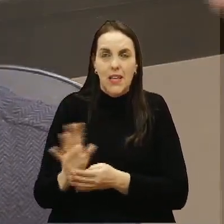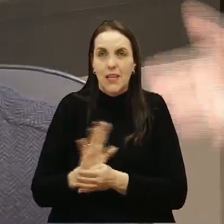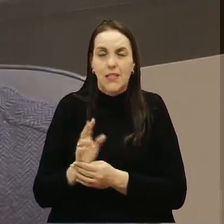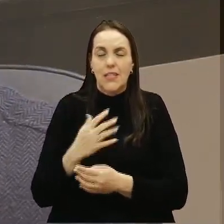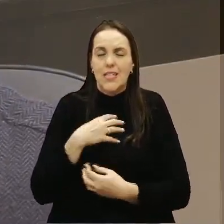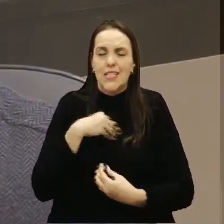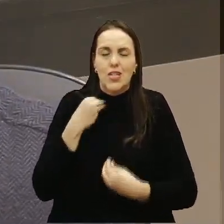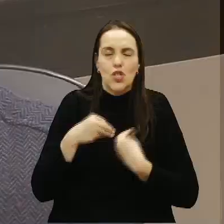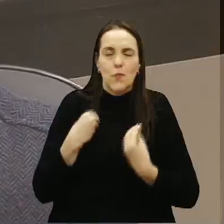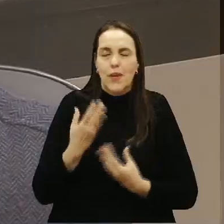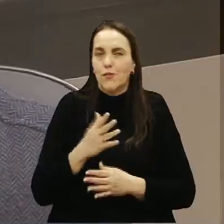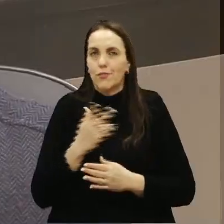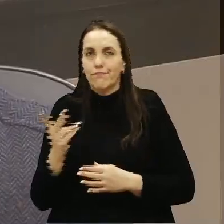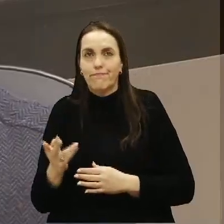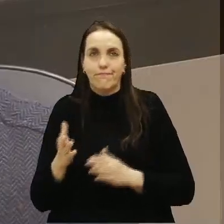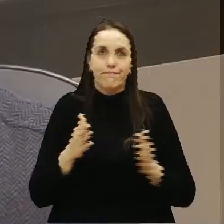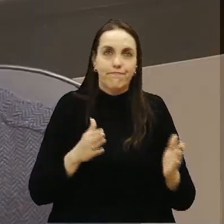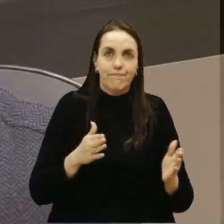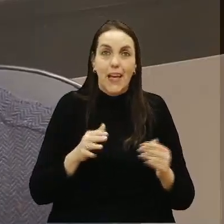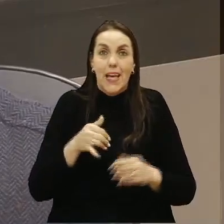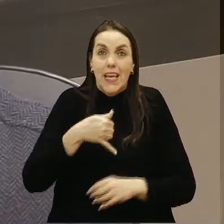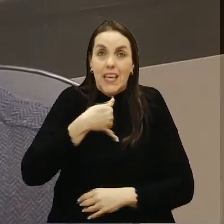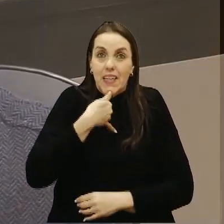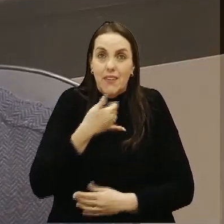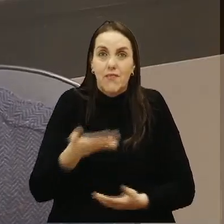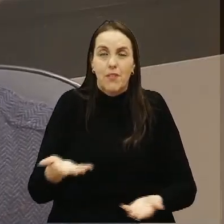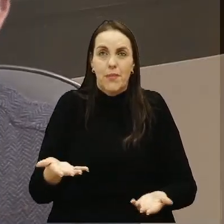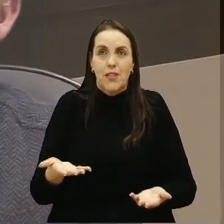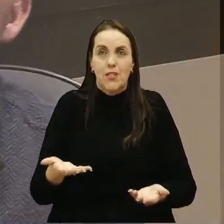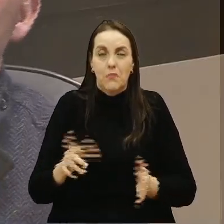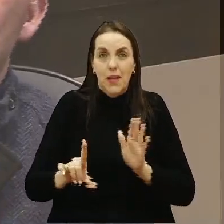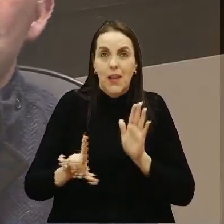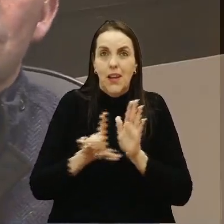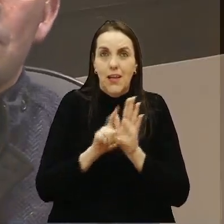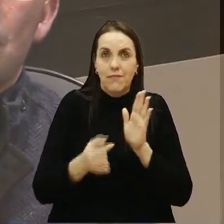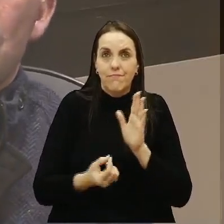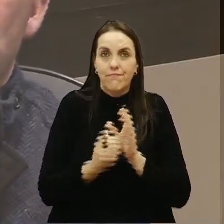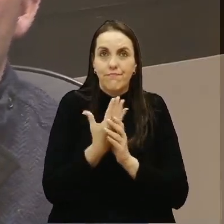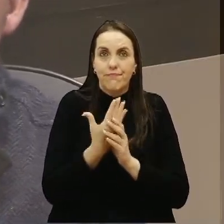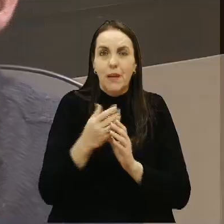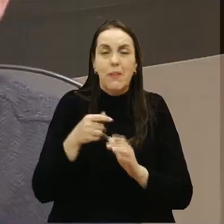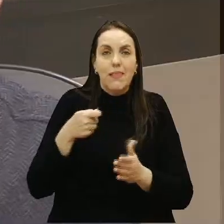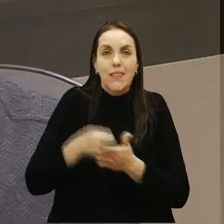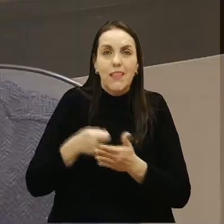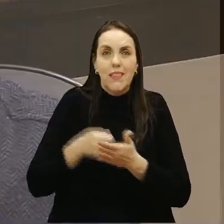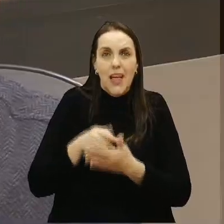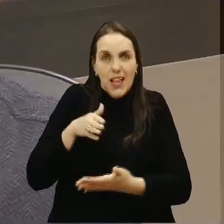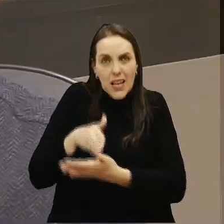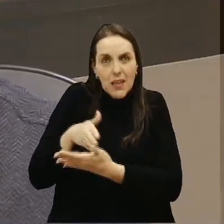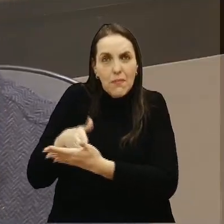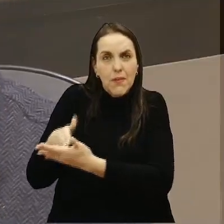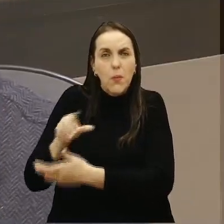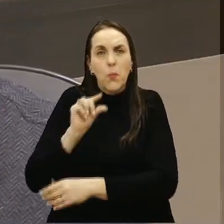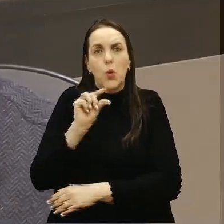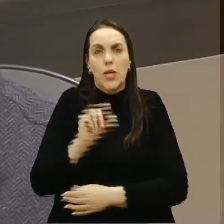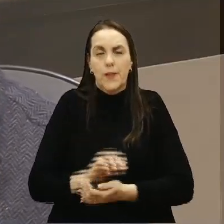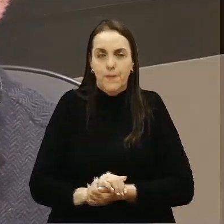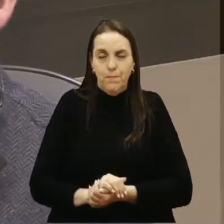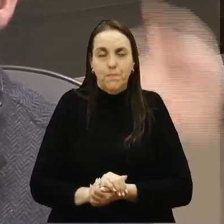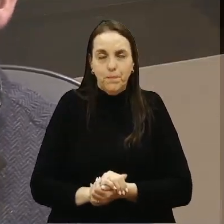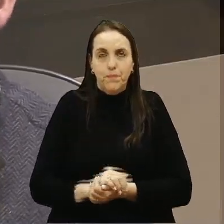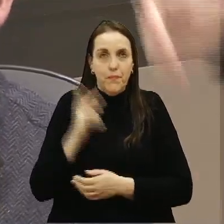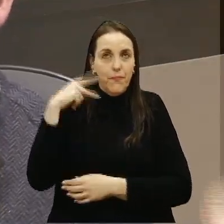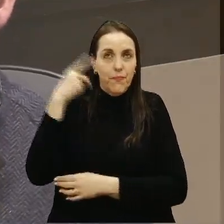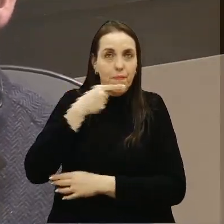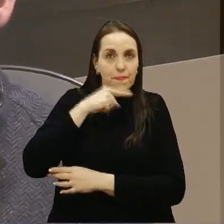por isso que a gente tem que fazer, infelizmente, né, uma lei como essa, para tentar barrar um pouco disso. Pouco do que o vereador Caleb